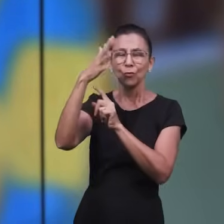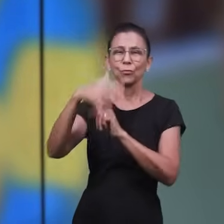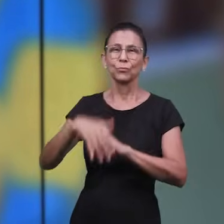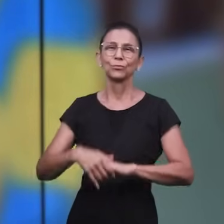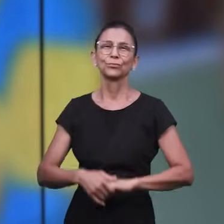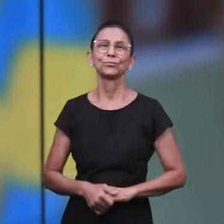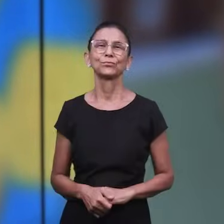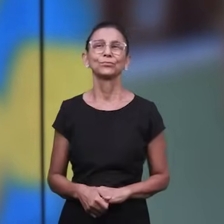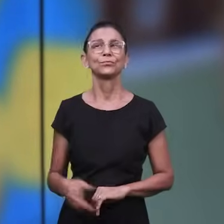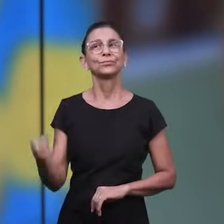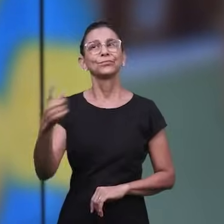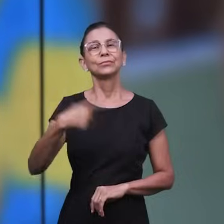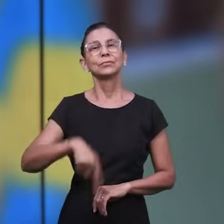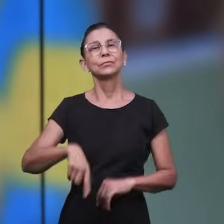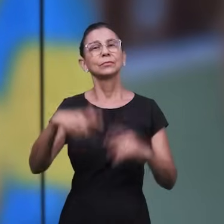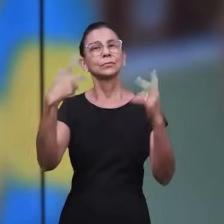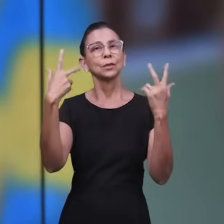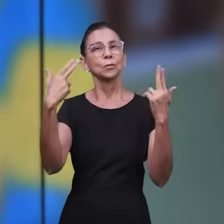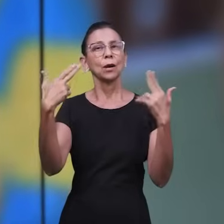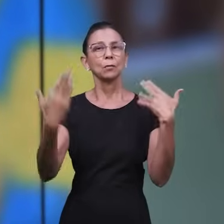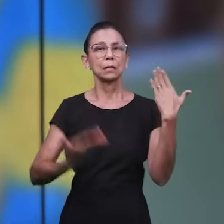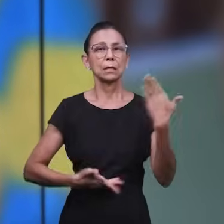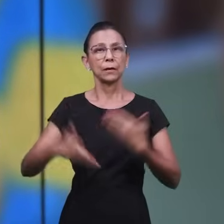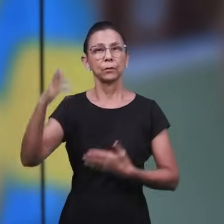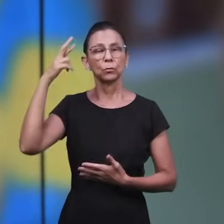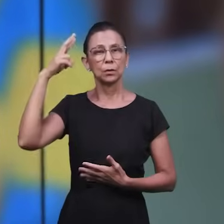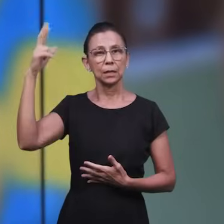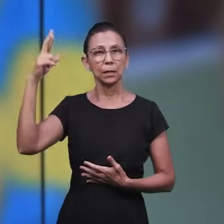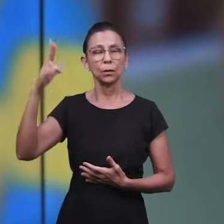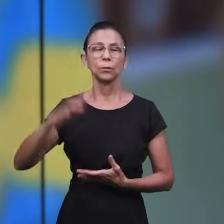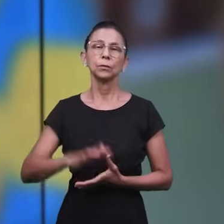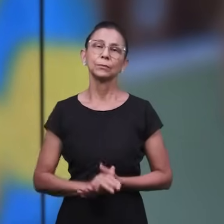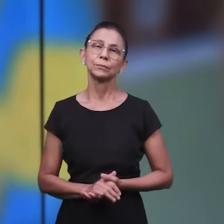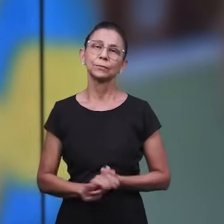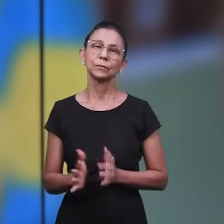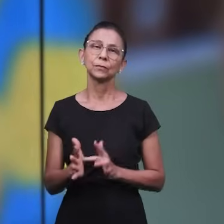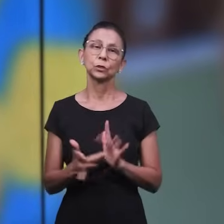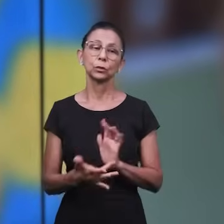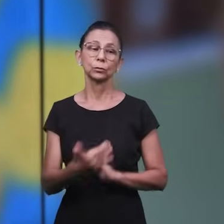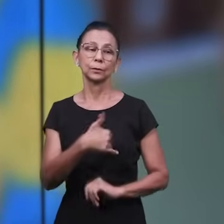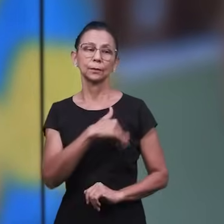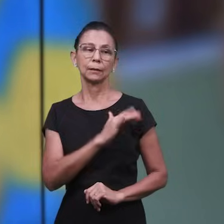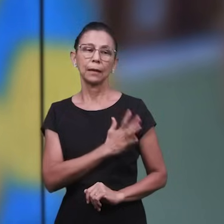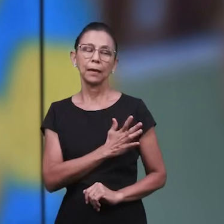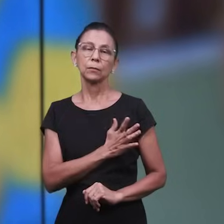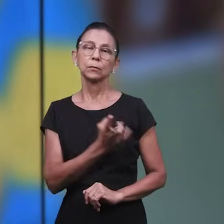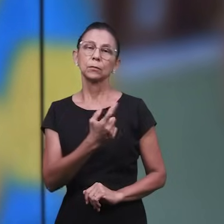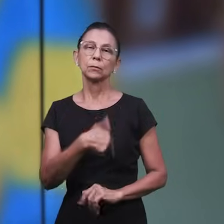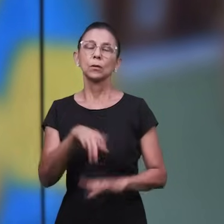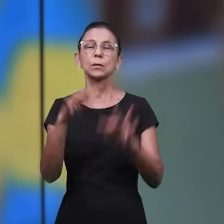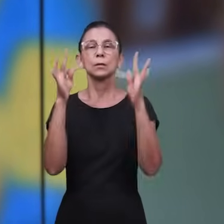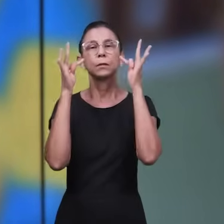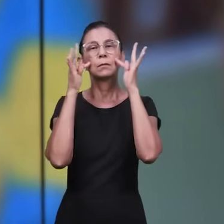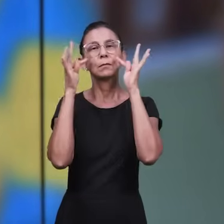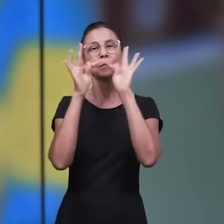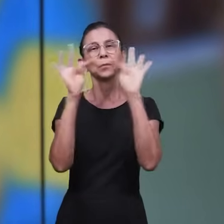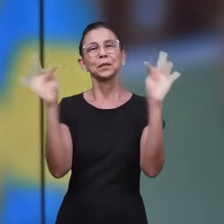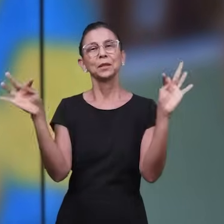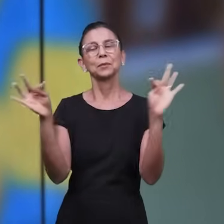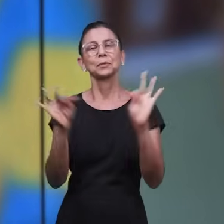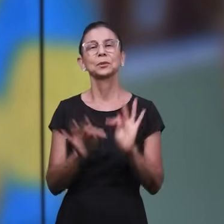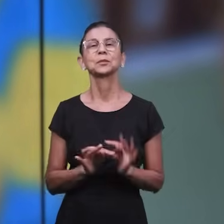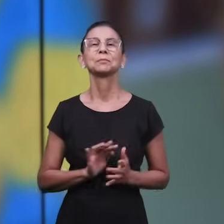refletimos o brilho do sol da justiça, que é Jesus. Damos um testemunho e onde quer que nós